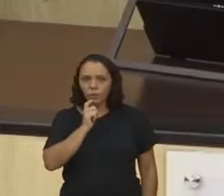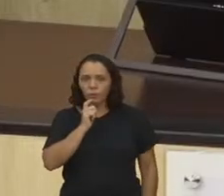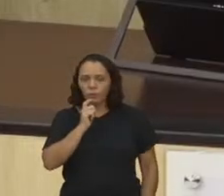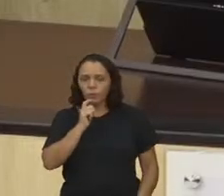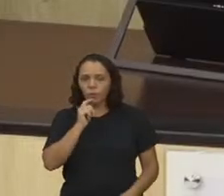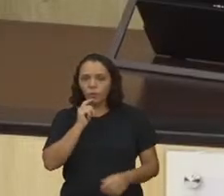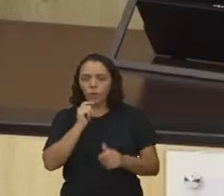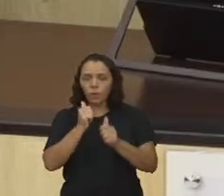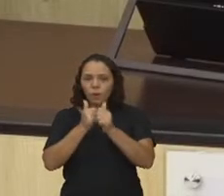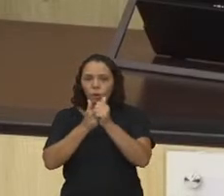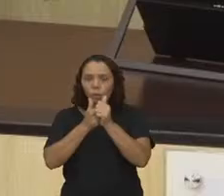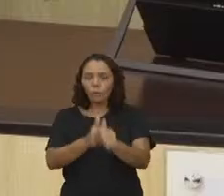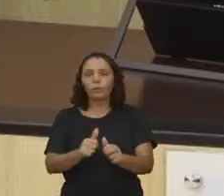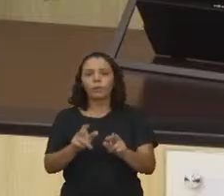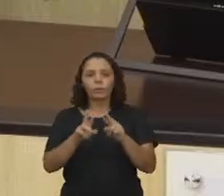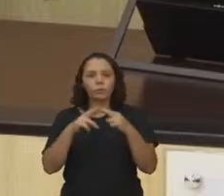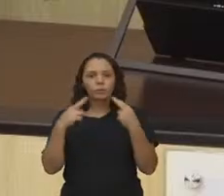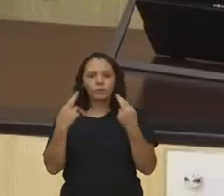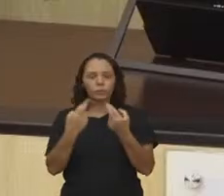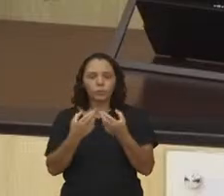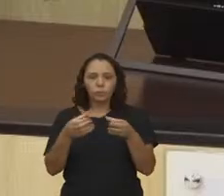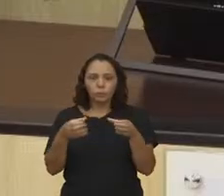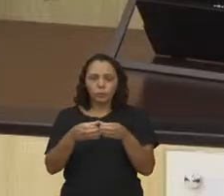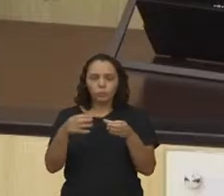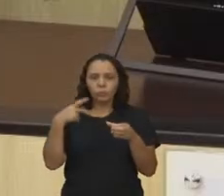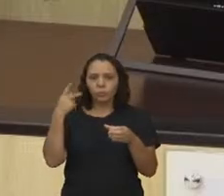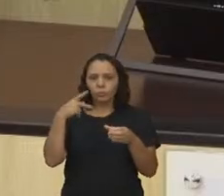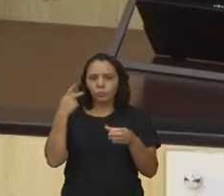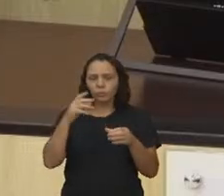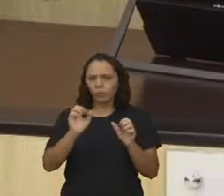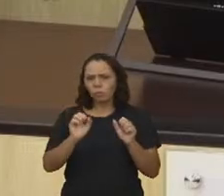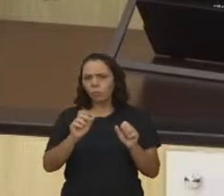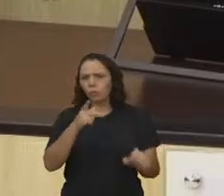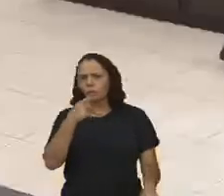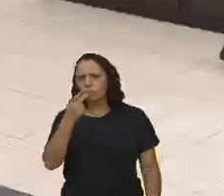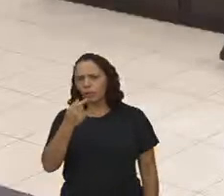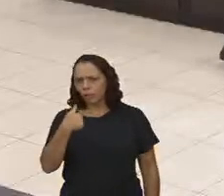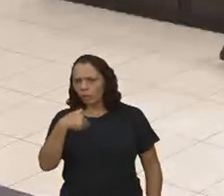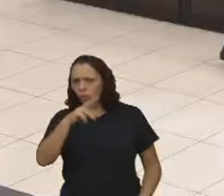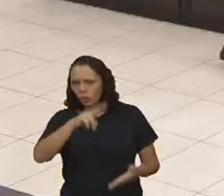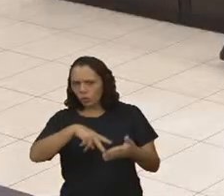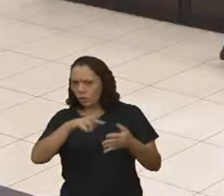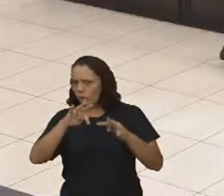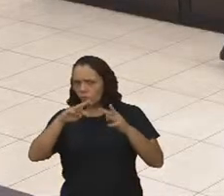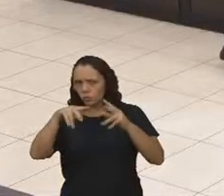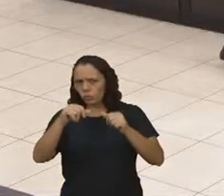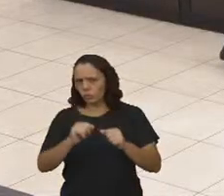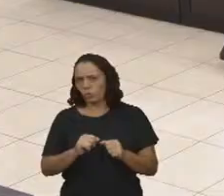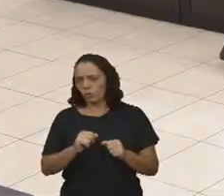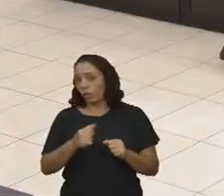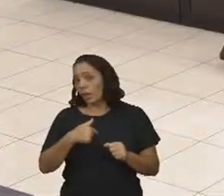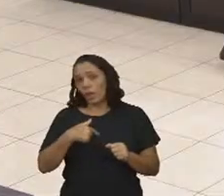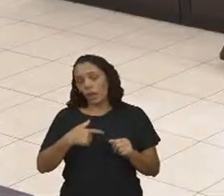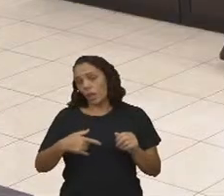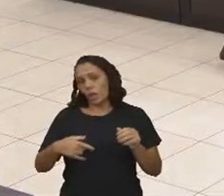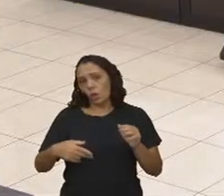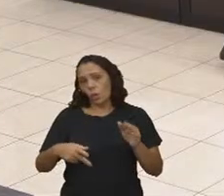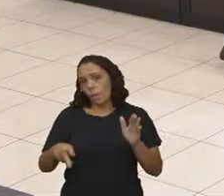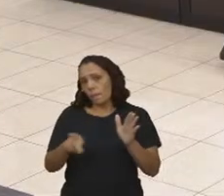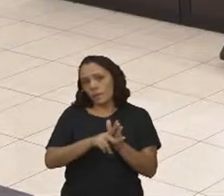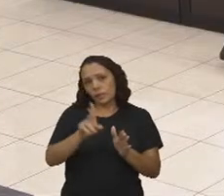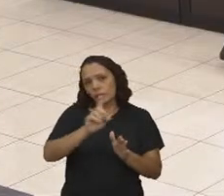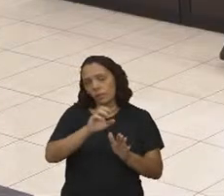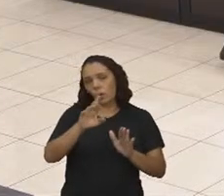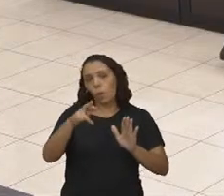acompanhar as reuniões das comissões. Se o senhor me permite, presidente, eu leio todos os relatórios, eu não faço parte porque o regimento não permite que eu faça parte